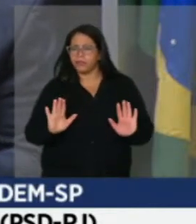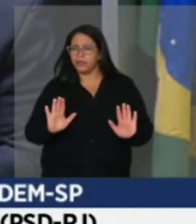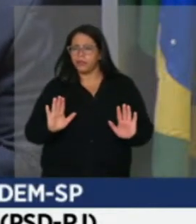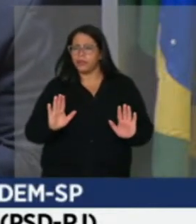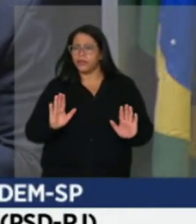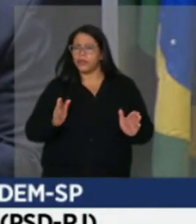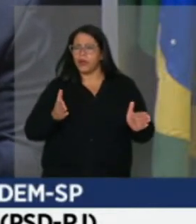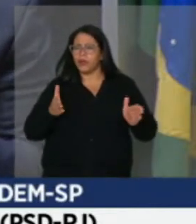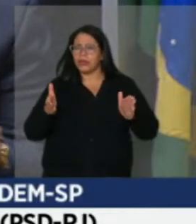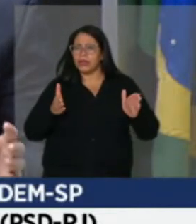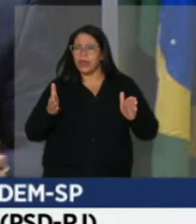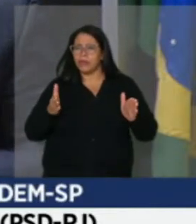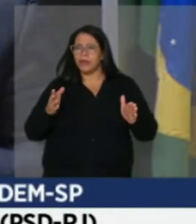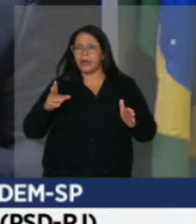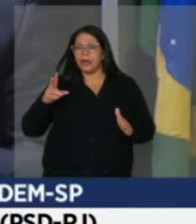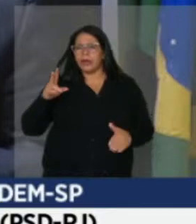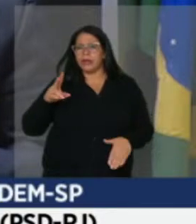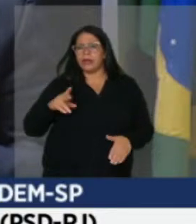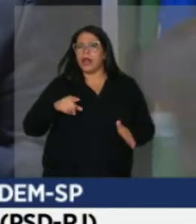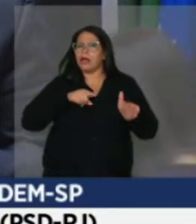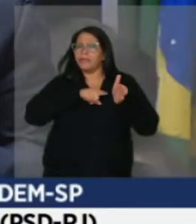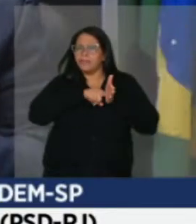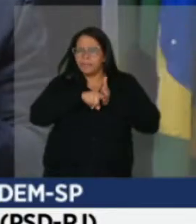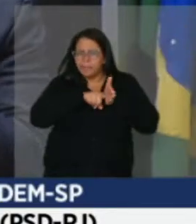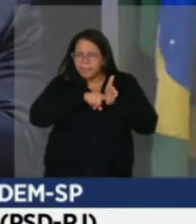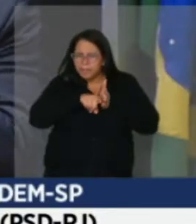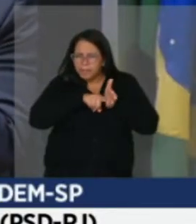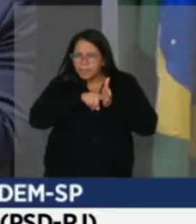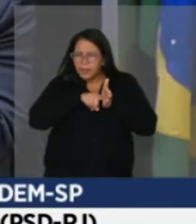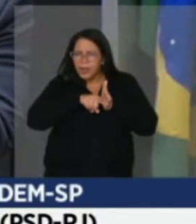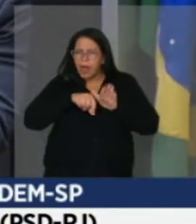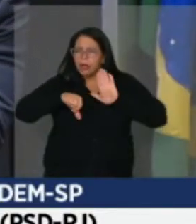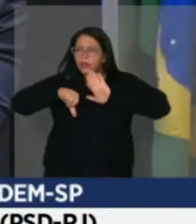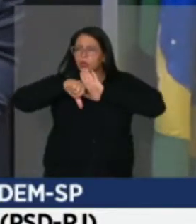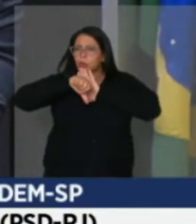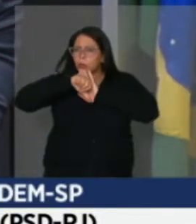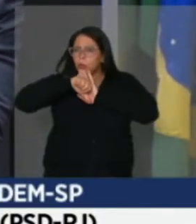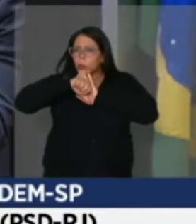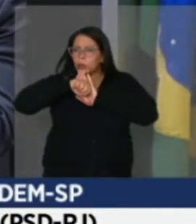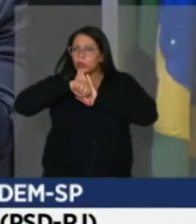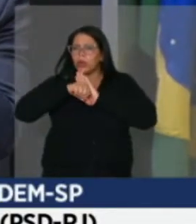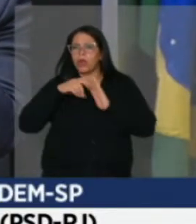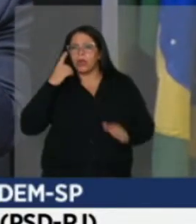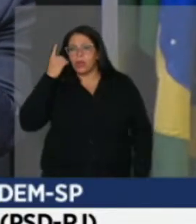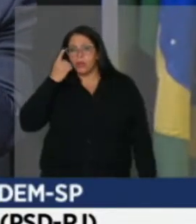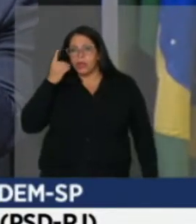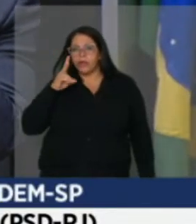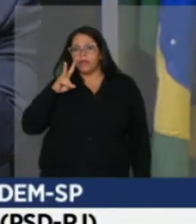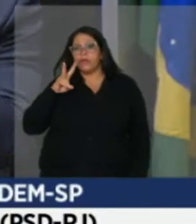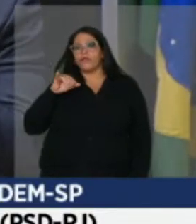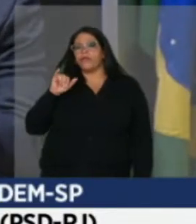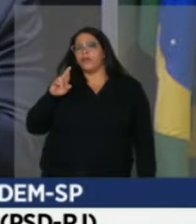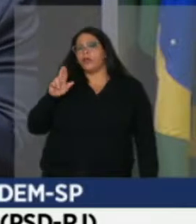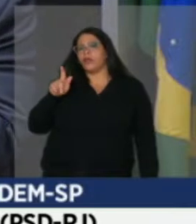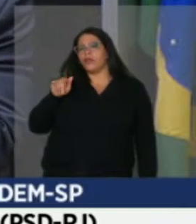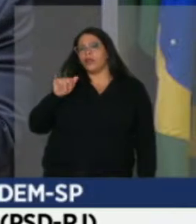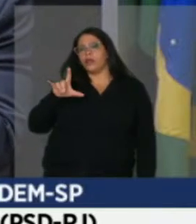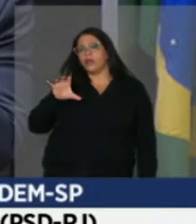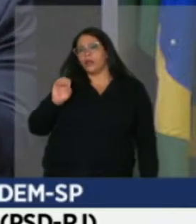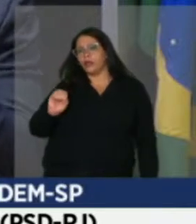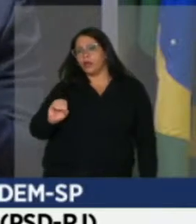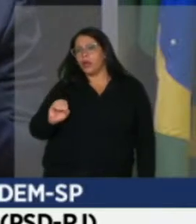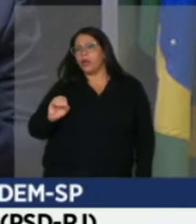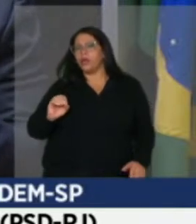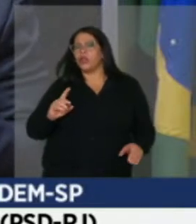durante toda a investigação criminal, deputado Virgílio, durante toda